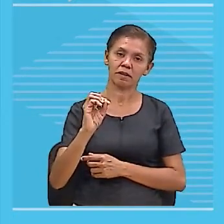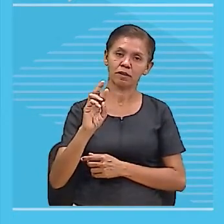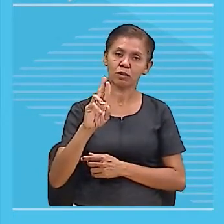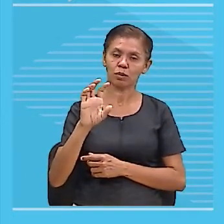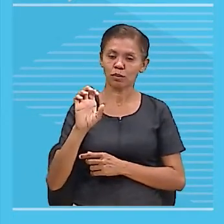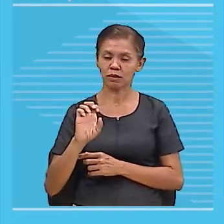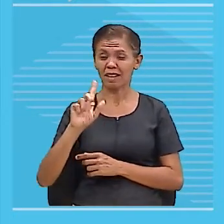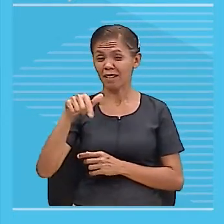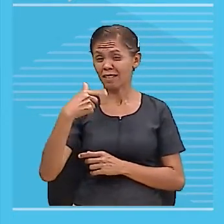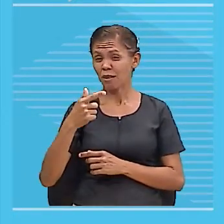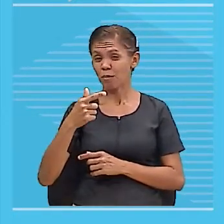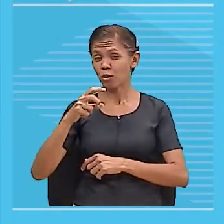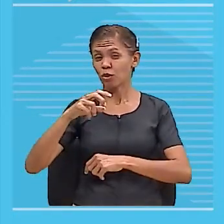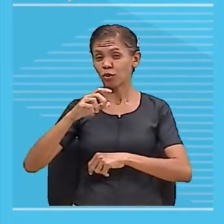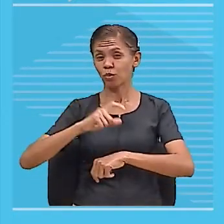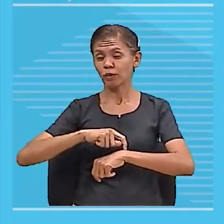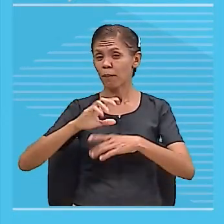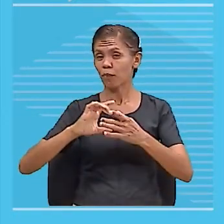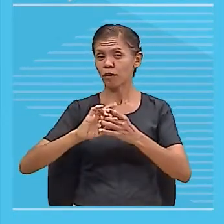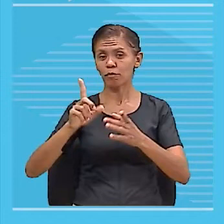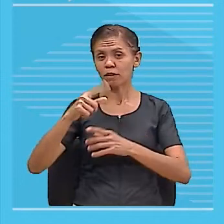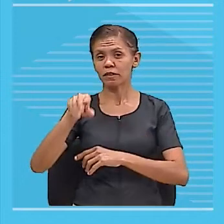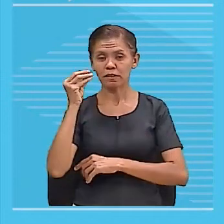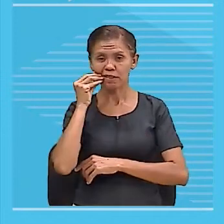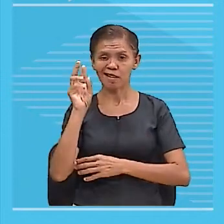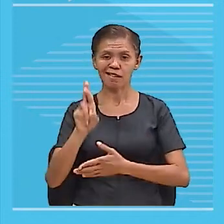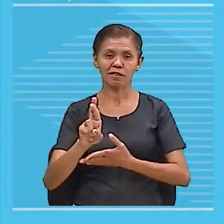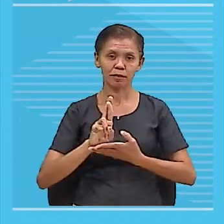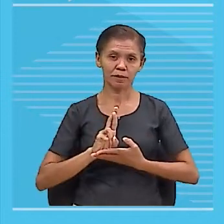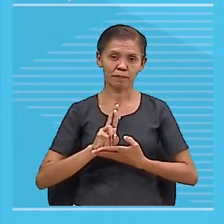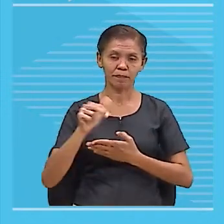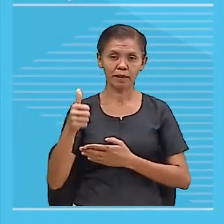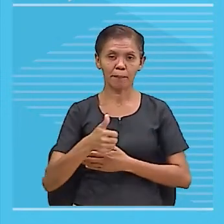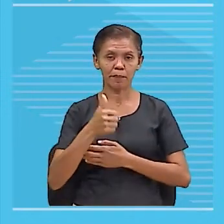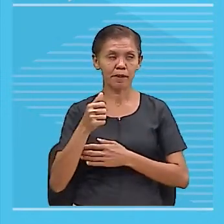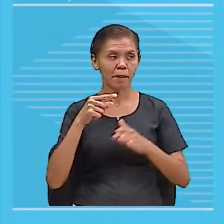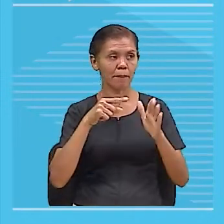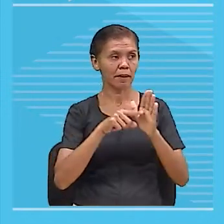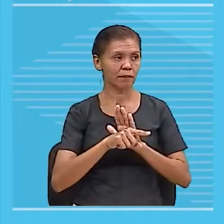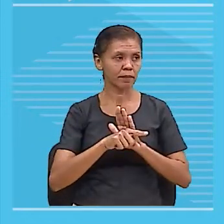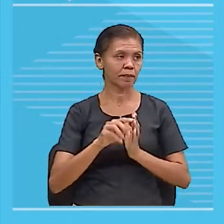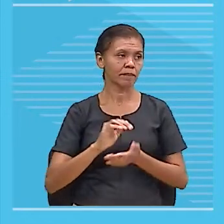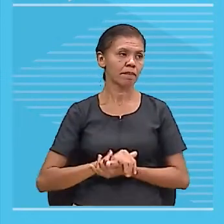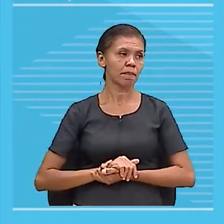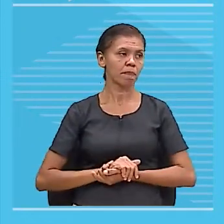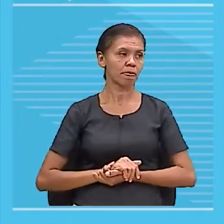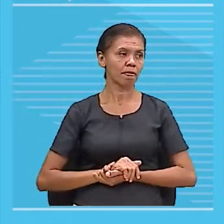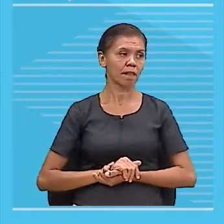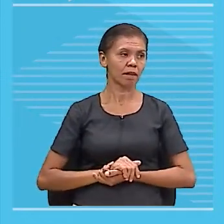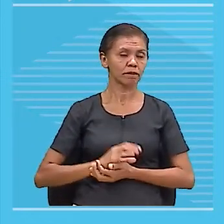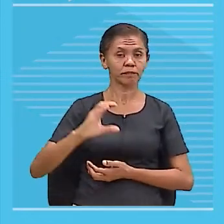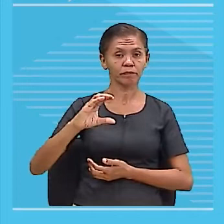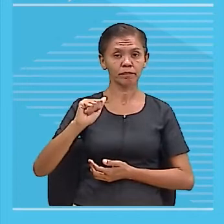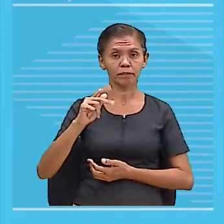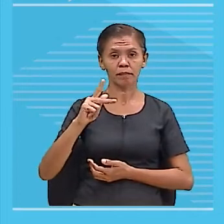vocês possam resolvê-las também, tá bom? Primeira questãozinha diz o seguinte: